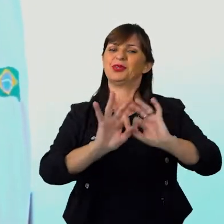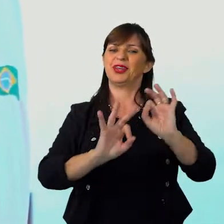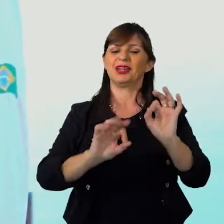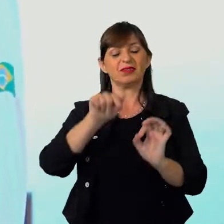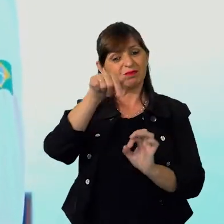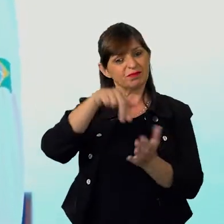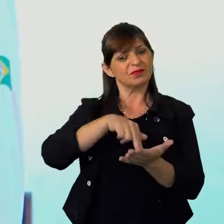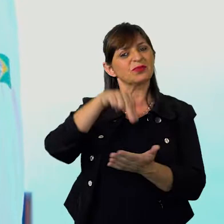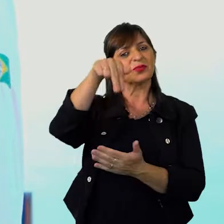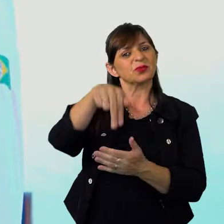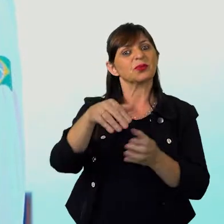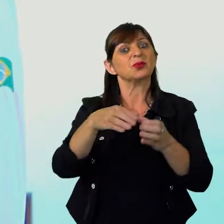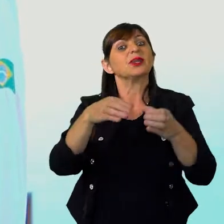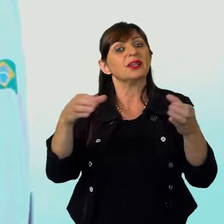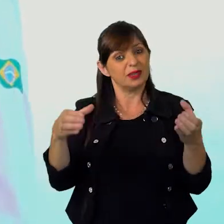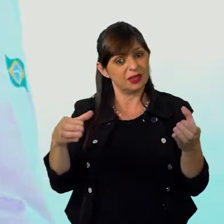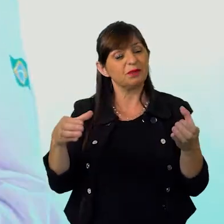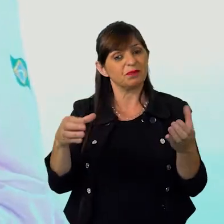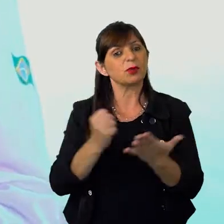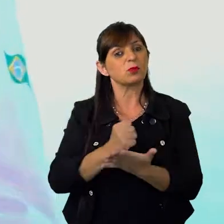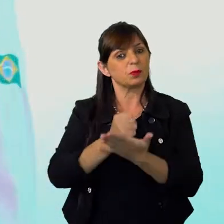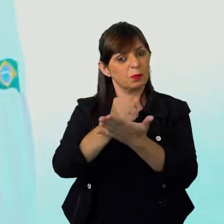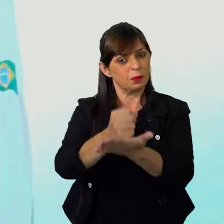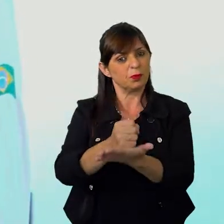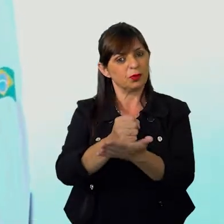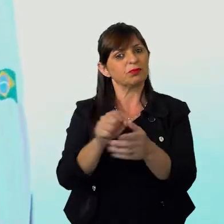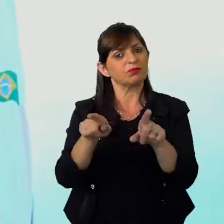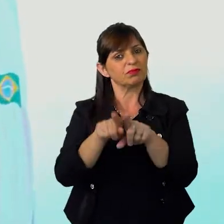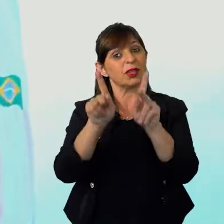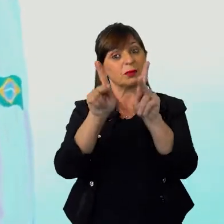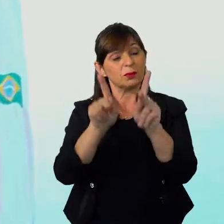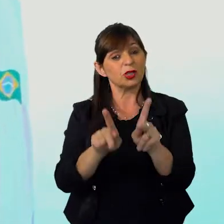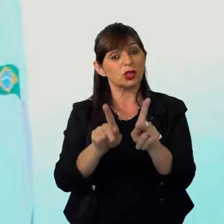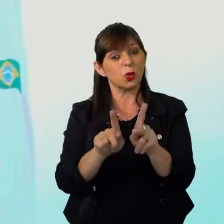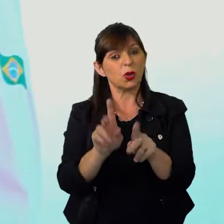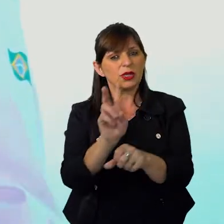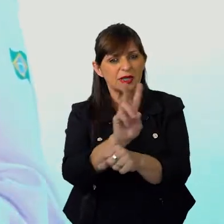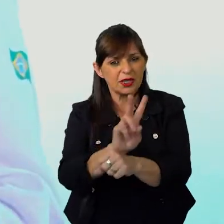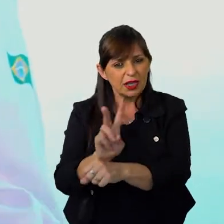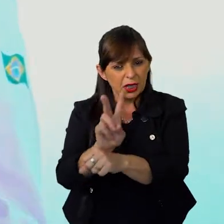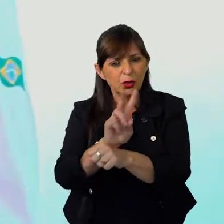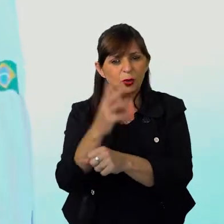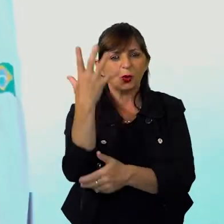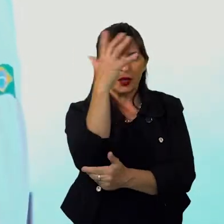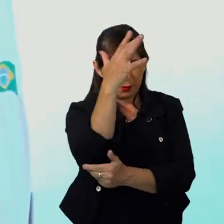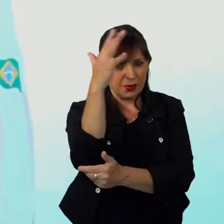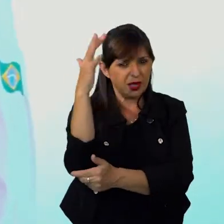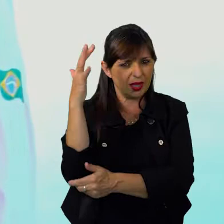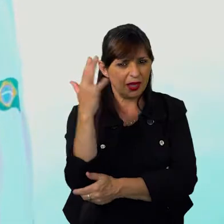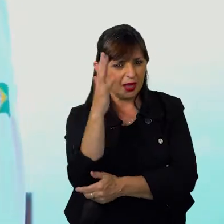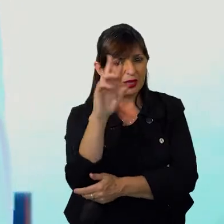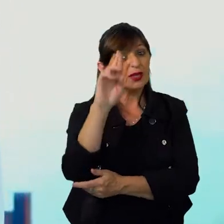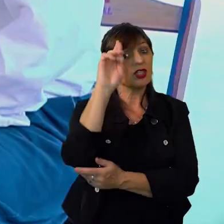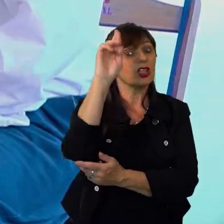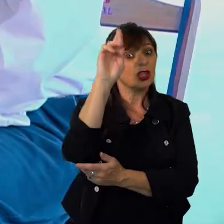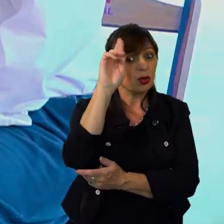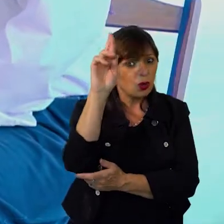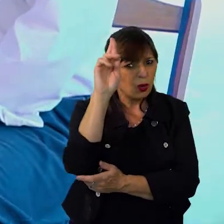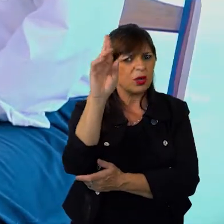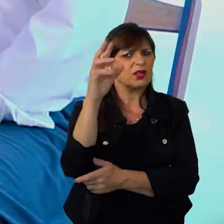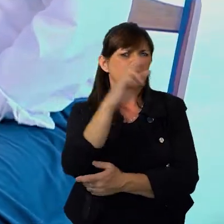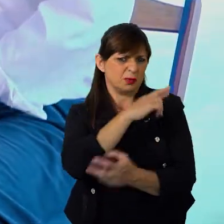Grande tivemos também aí o apoio do PSOL na fiscalização ambiental na da direção e gentilmente